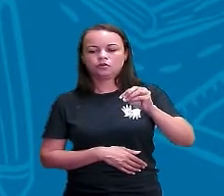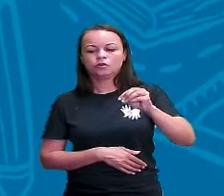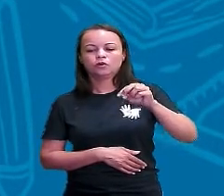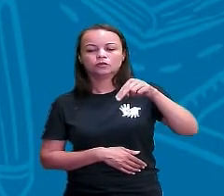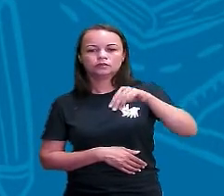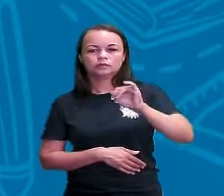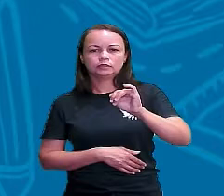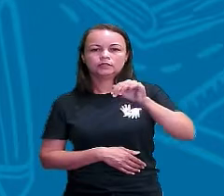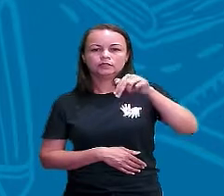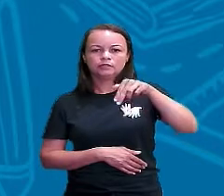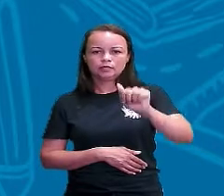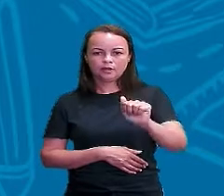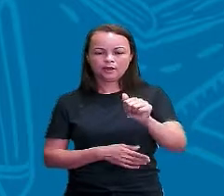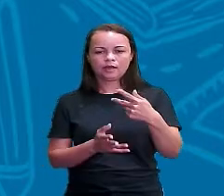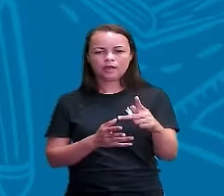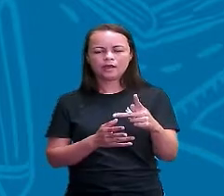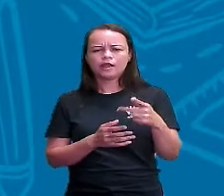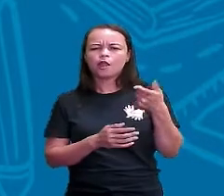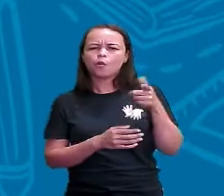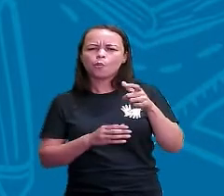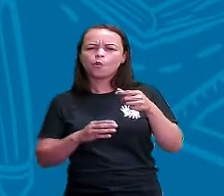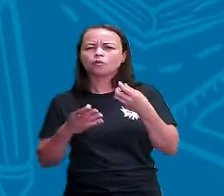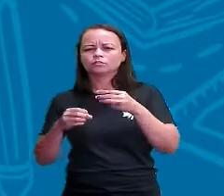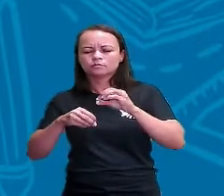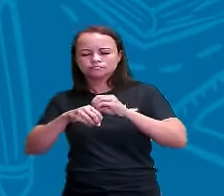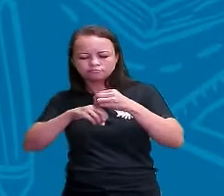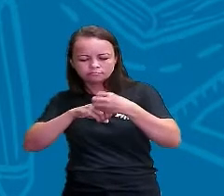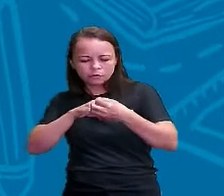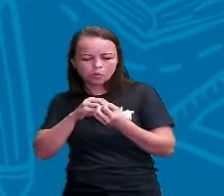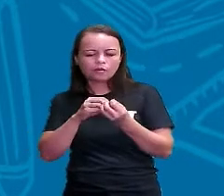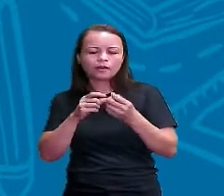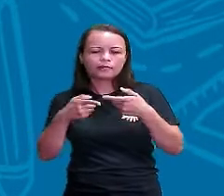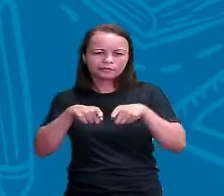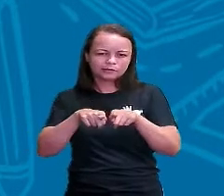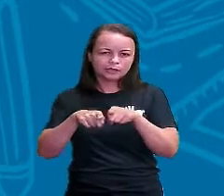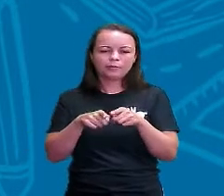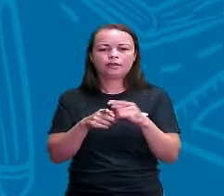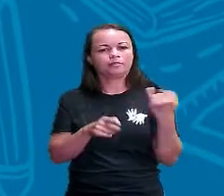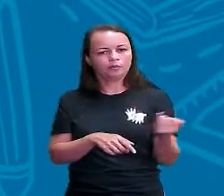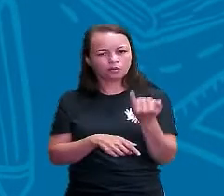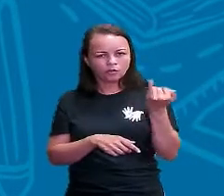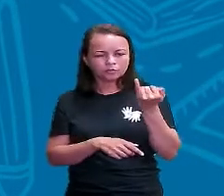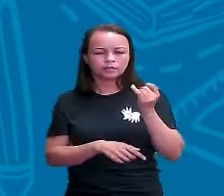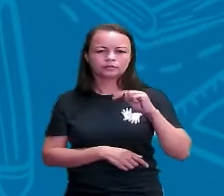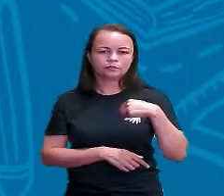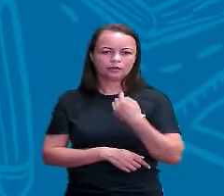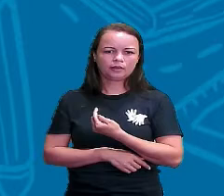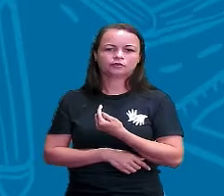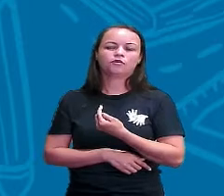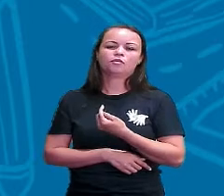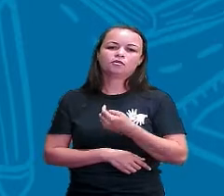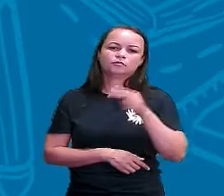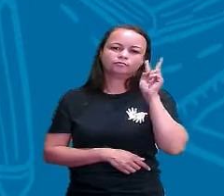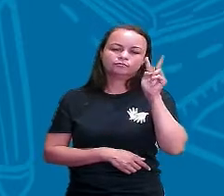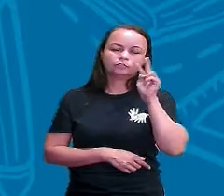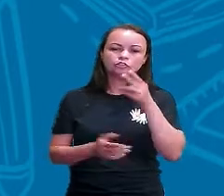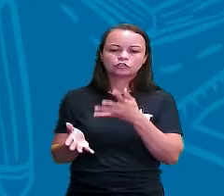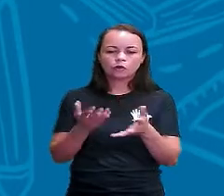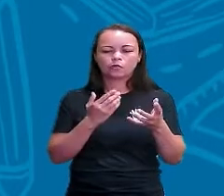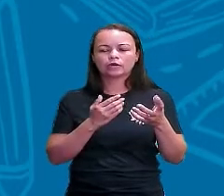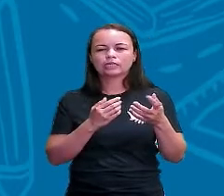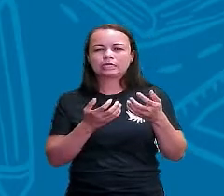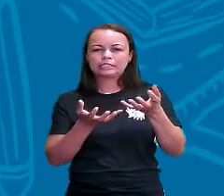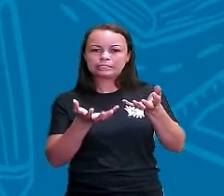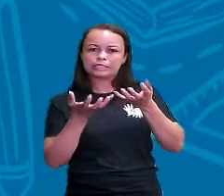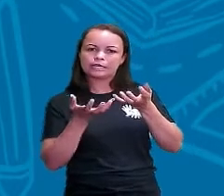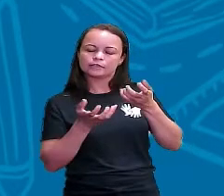é outro neurotransmissor que tem uma importância singular para a nossa história, para o que a gente quer ser, para onde a gente quer